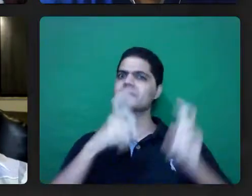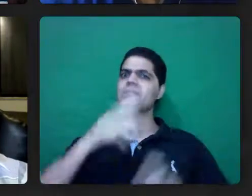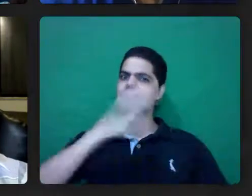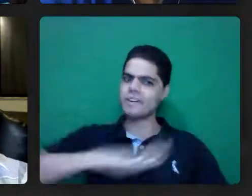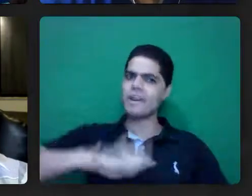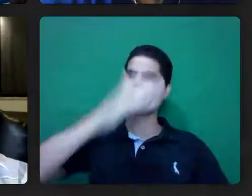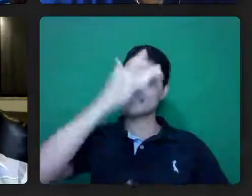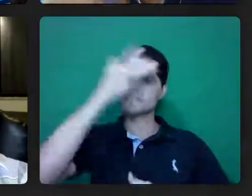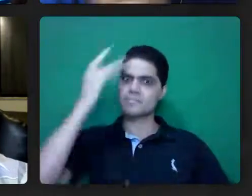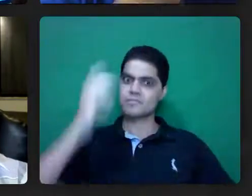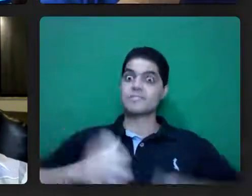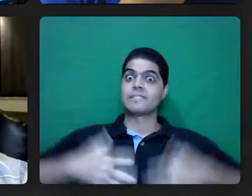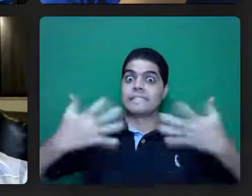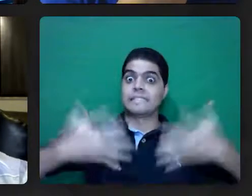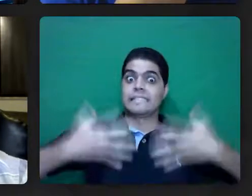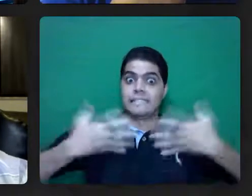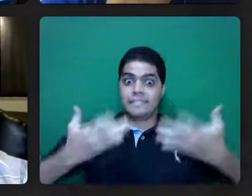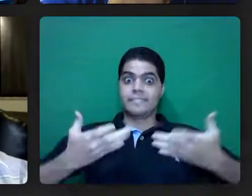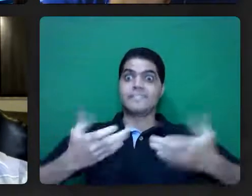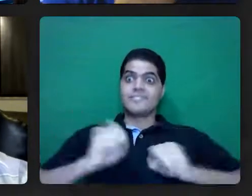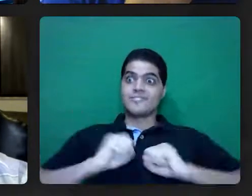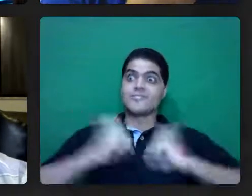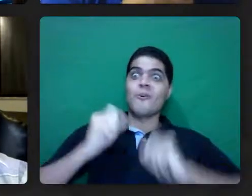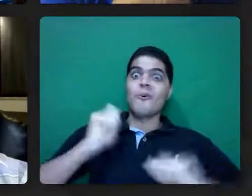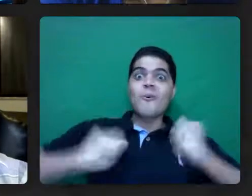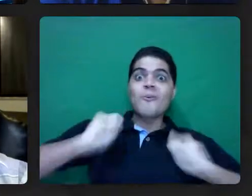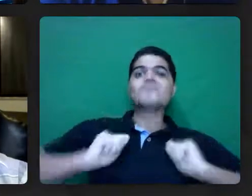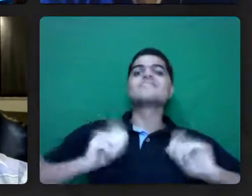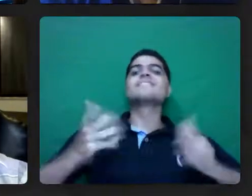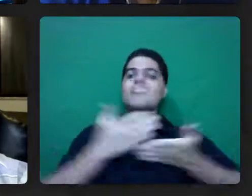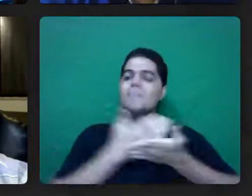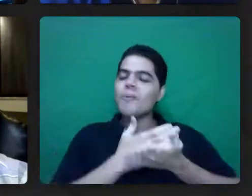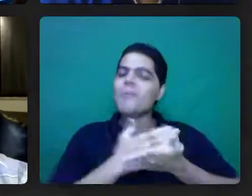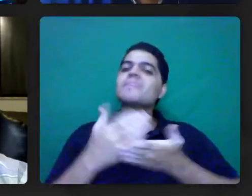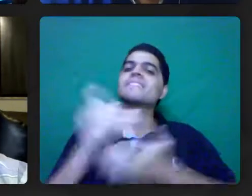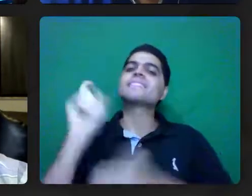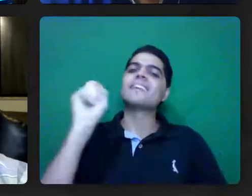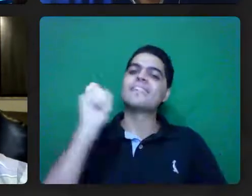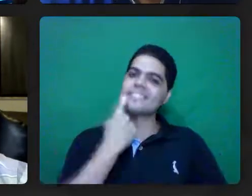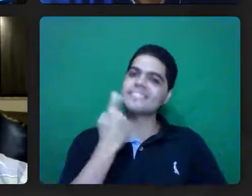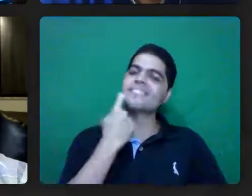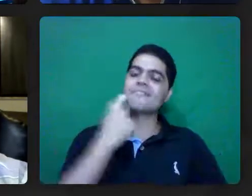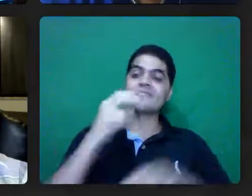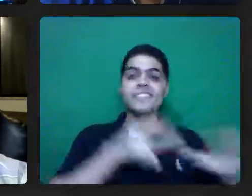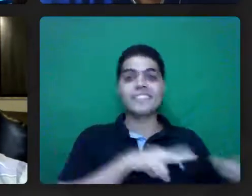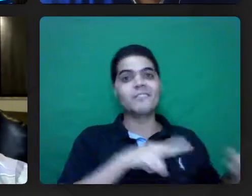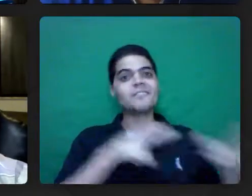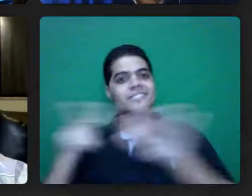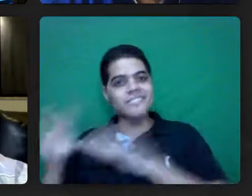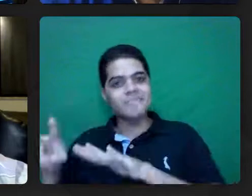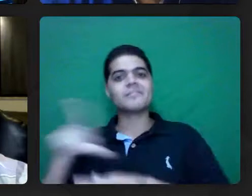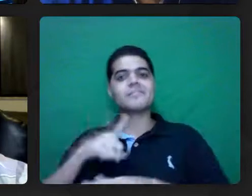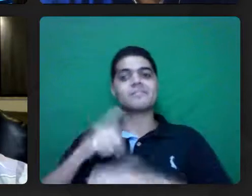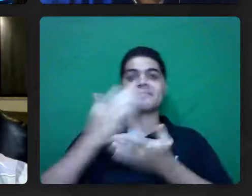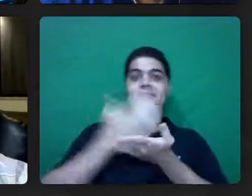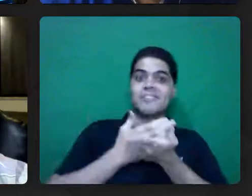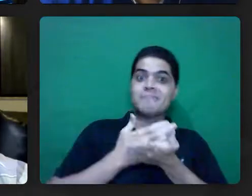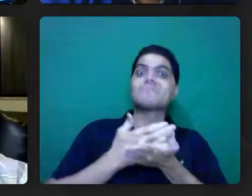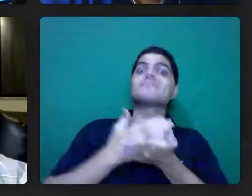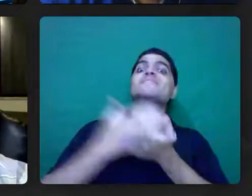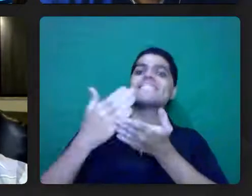muito empolgadas, né? E aí a gente está muito ansioso para chegar logo na sexta-feira da semana que vem para darmos início aí